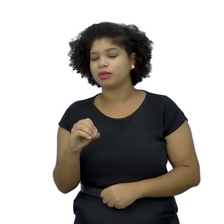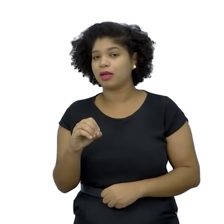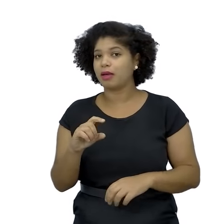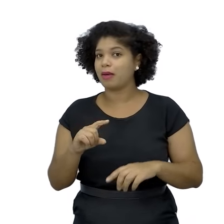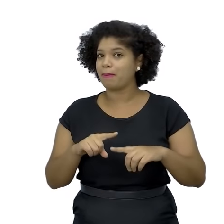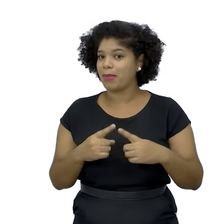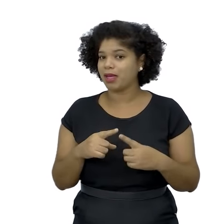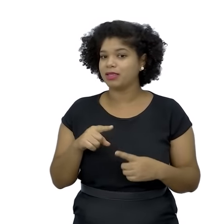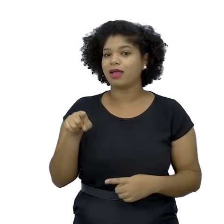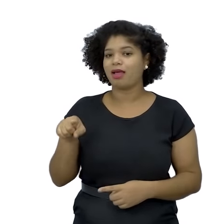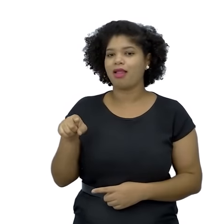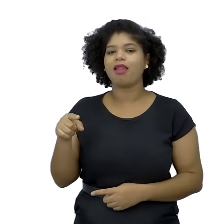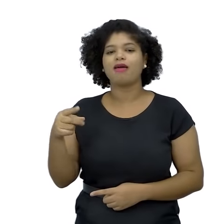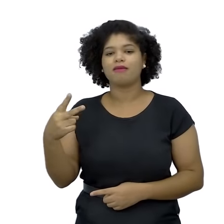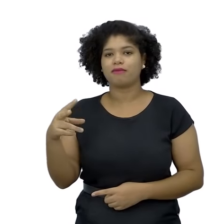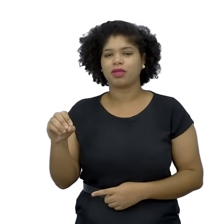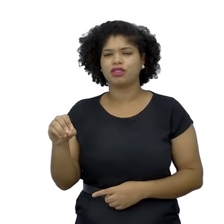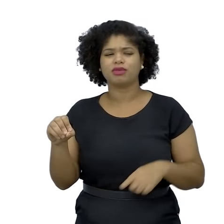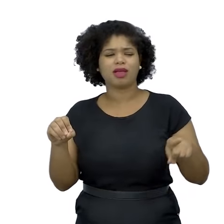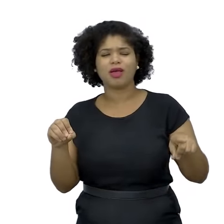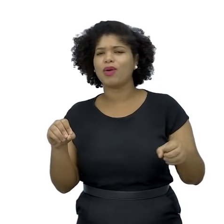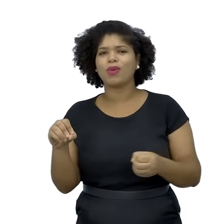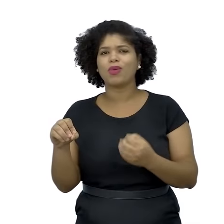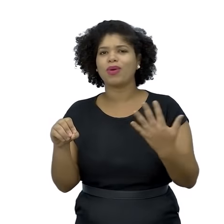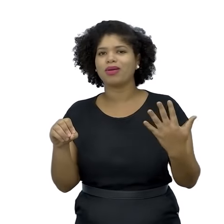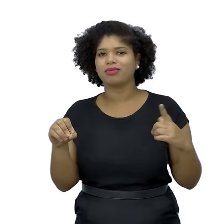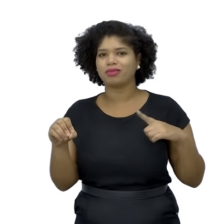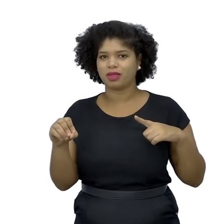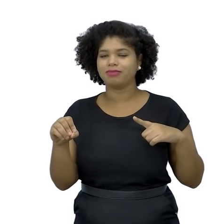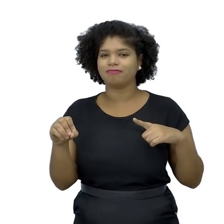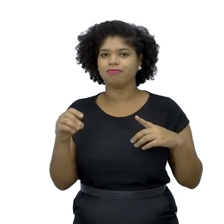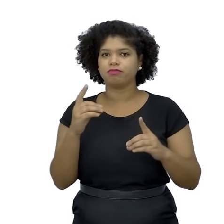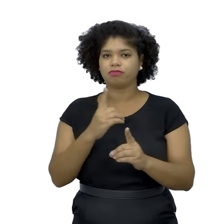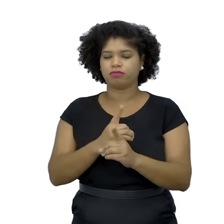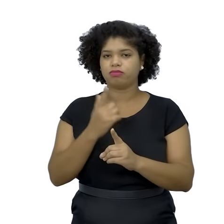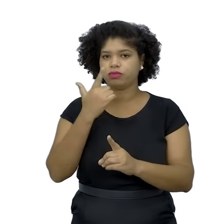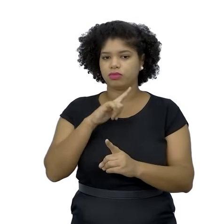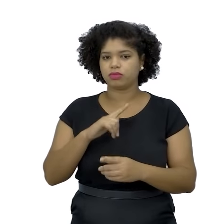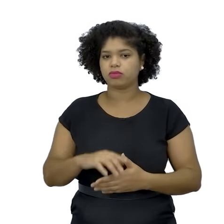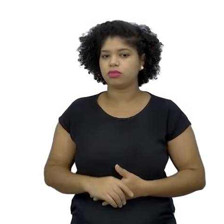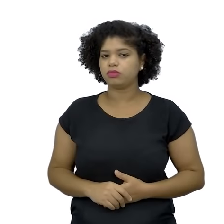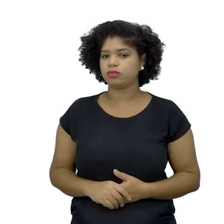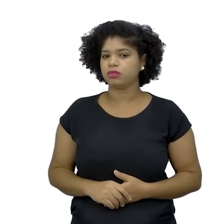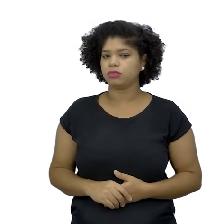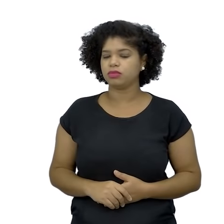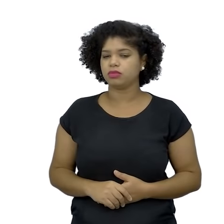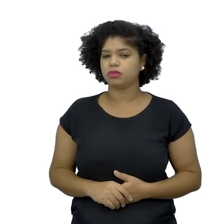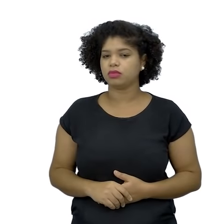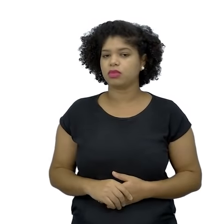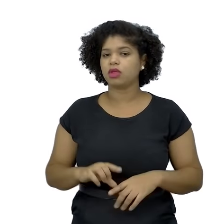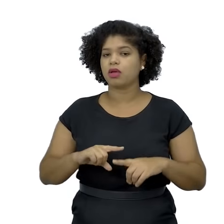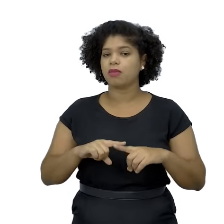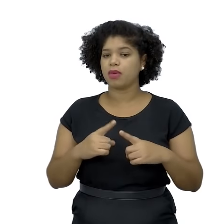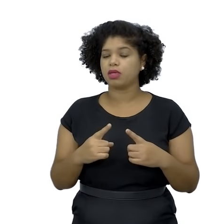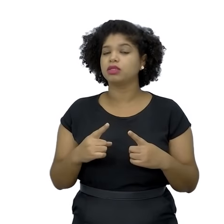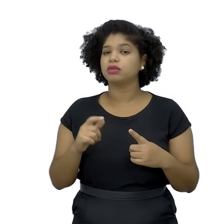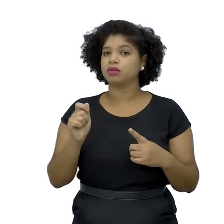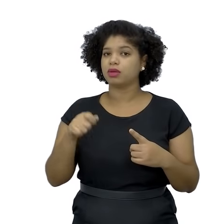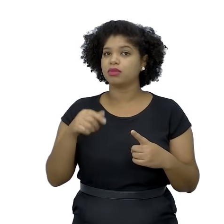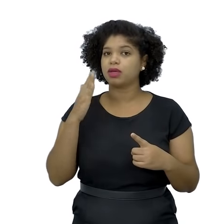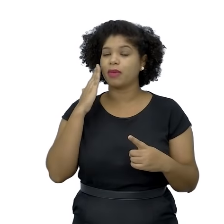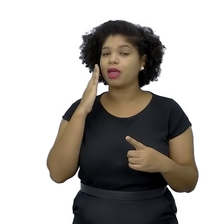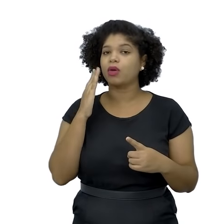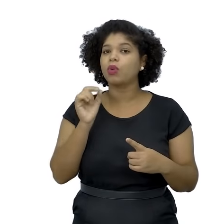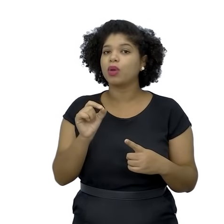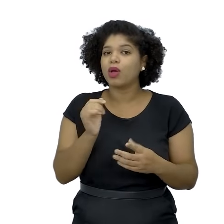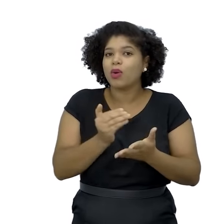Então, neste caso aqui, envolve a composição de quantidades, só que neste caso é apresentado o todo